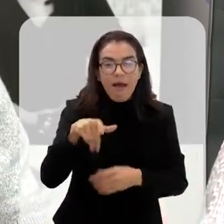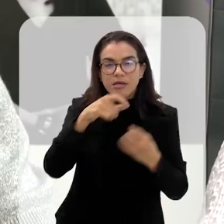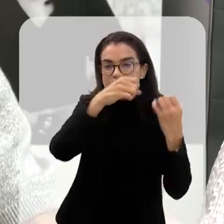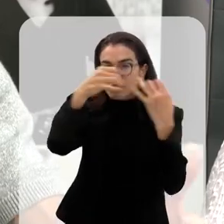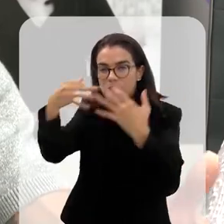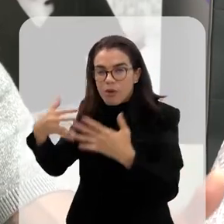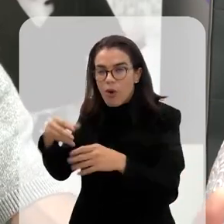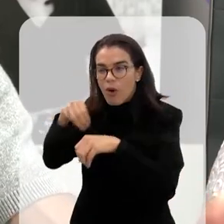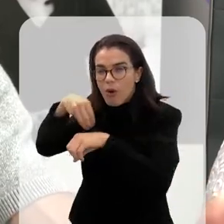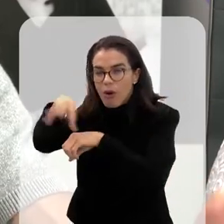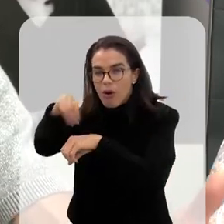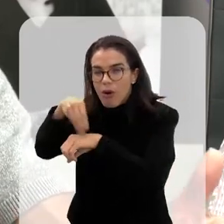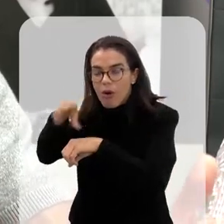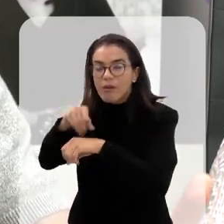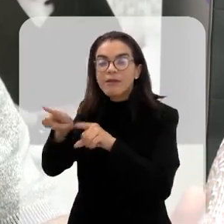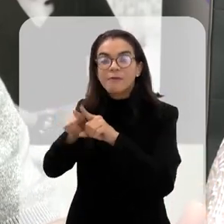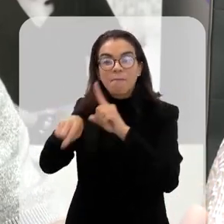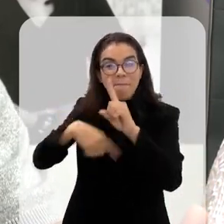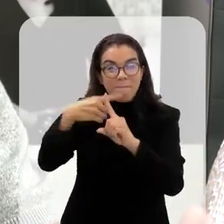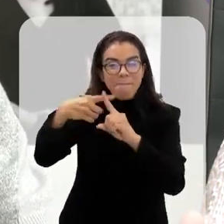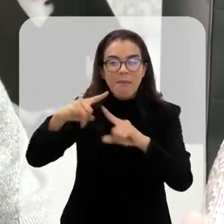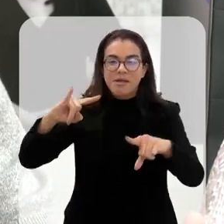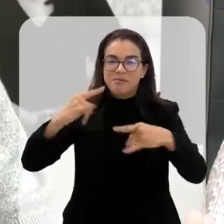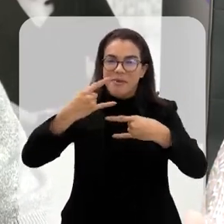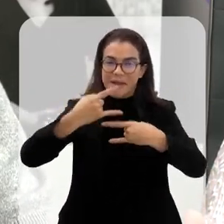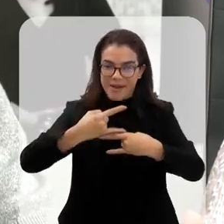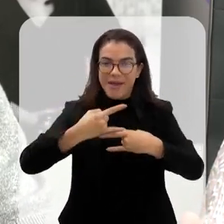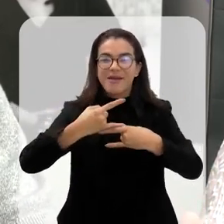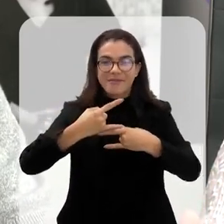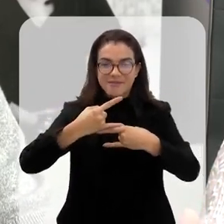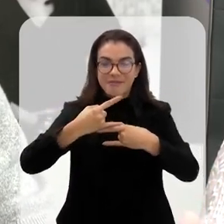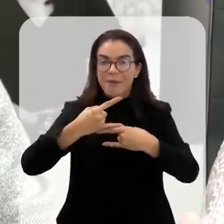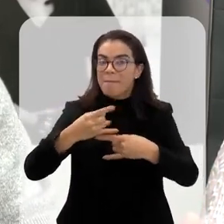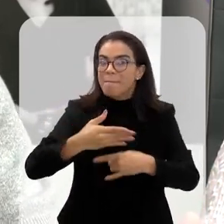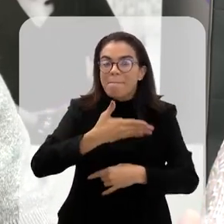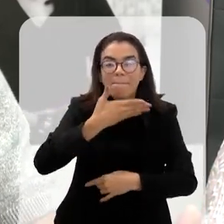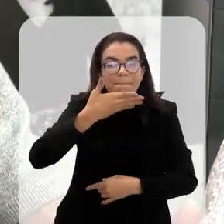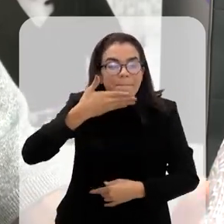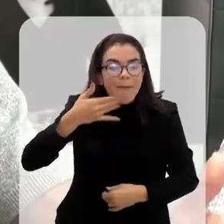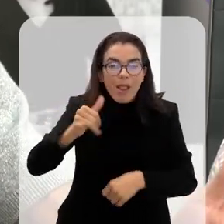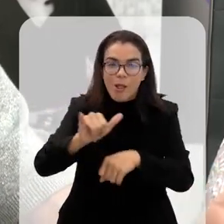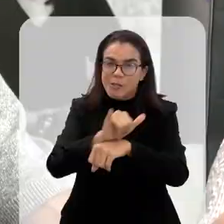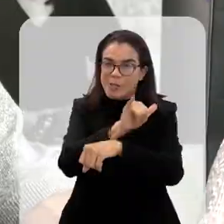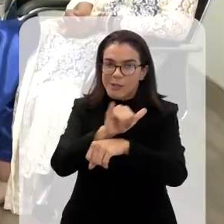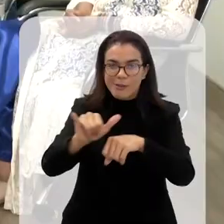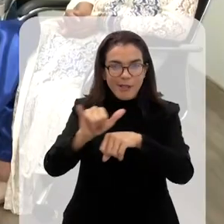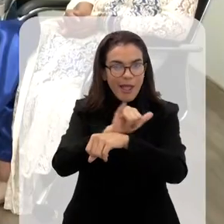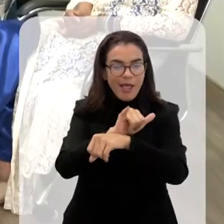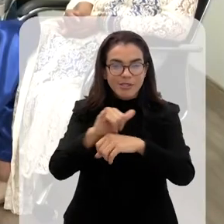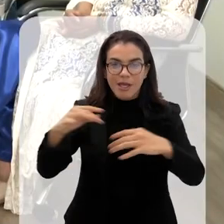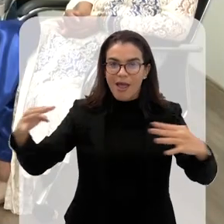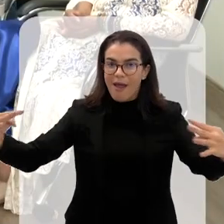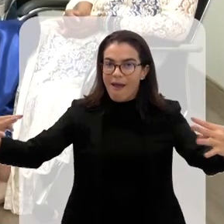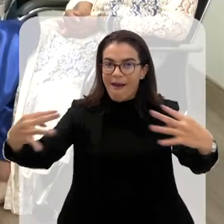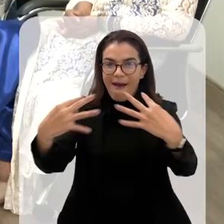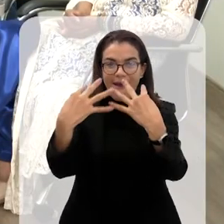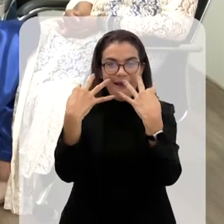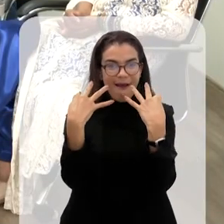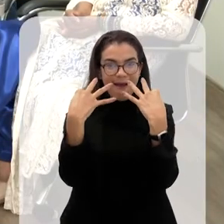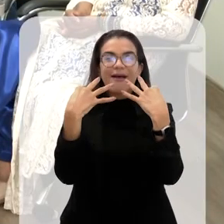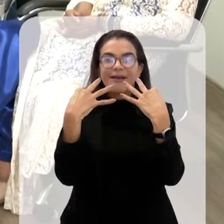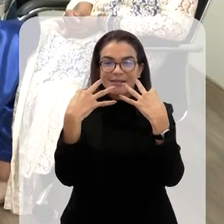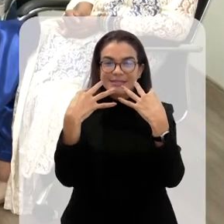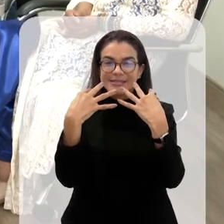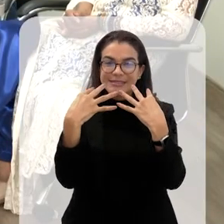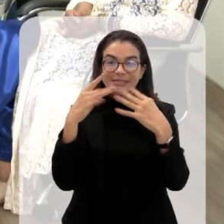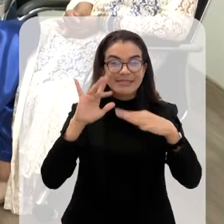entenderam, fizemos uma live ao vivo, porque hoje é a melhor forma de alcançar as mulheres da